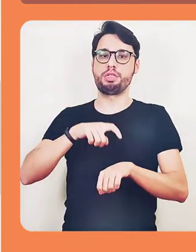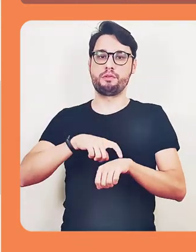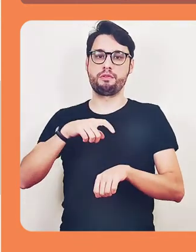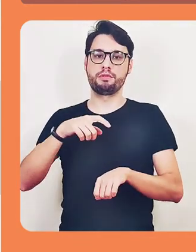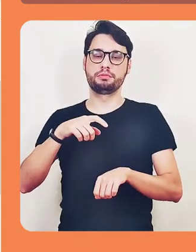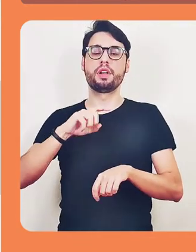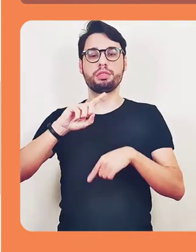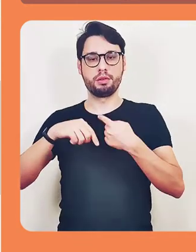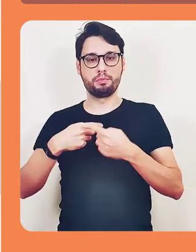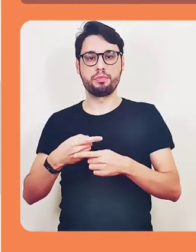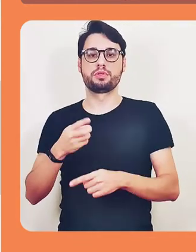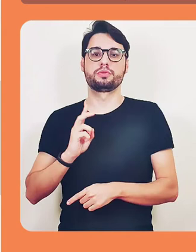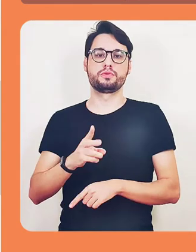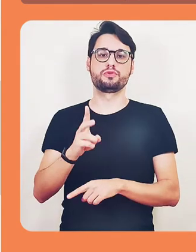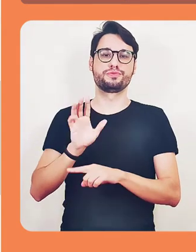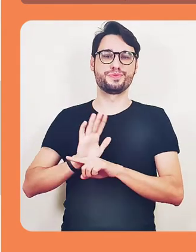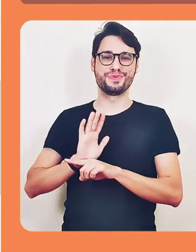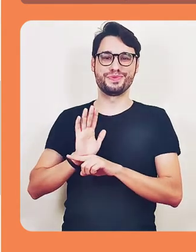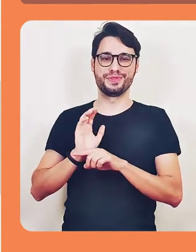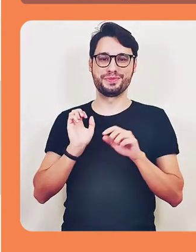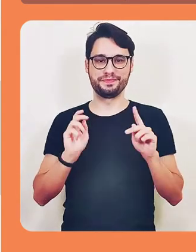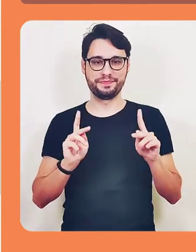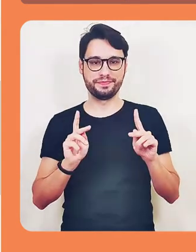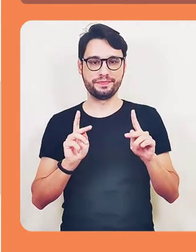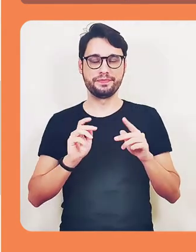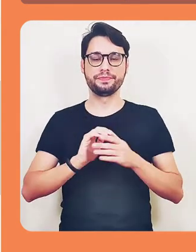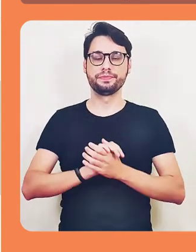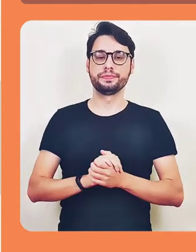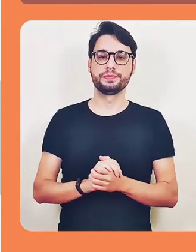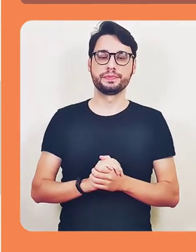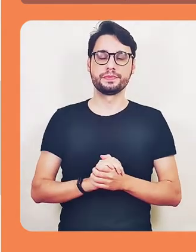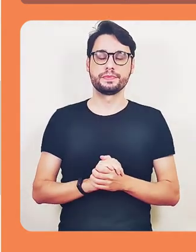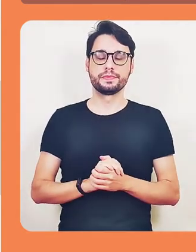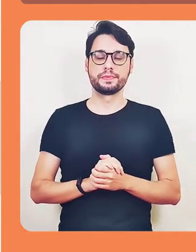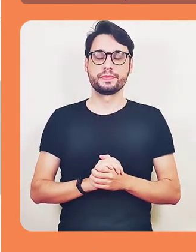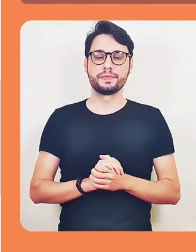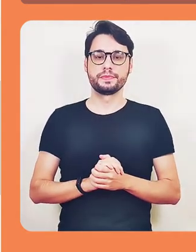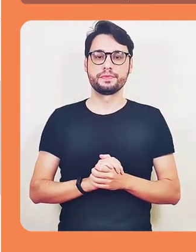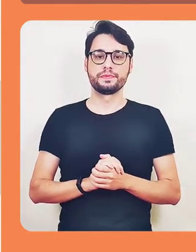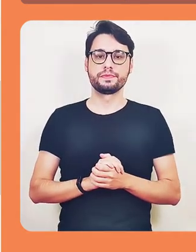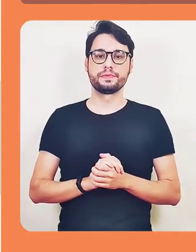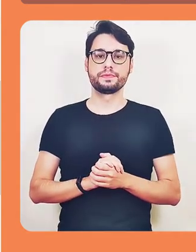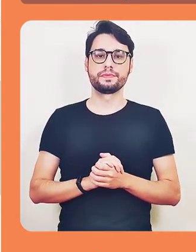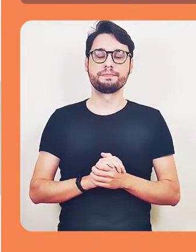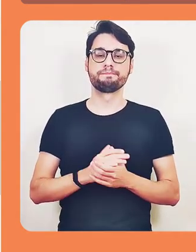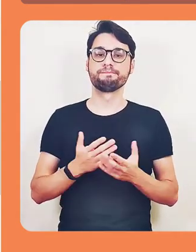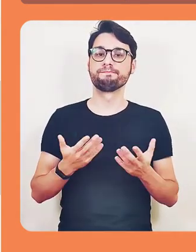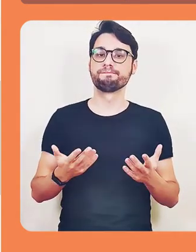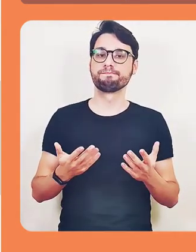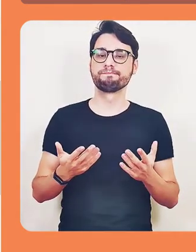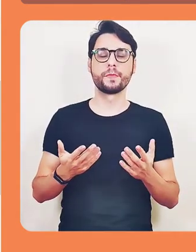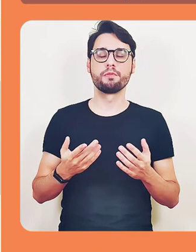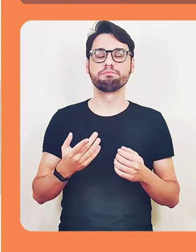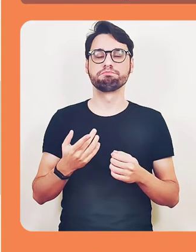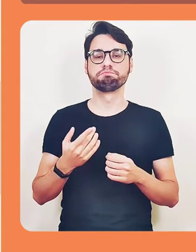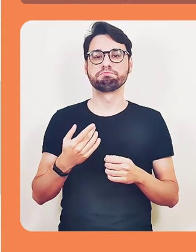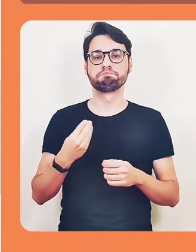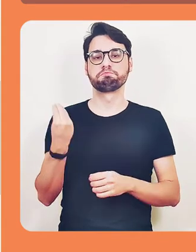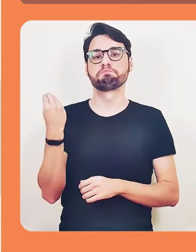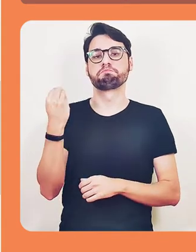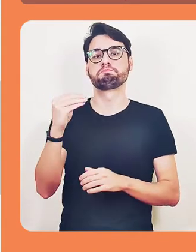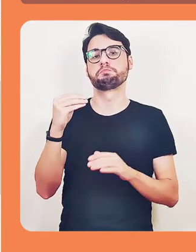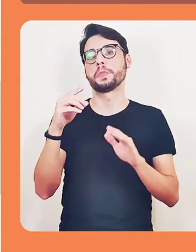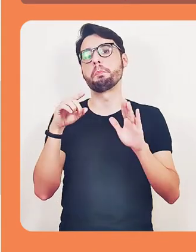escolher parar o vídeo, vai aparecer na sua tela e ela só sairá dali se o aluno fechar ou responder a sua